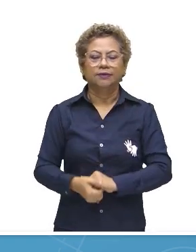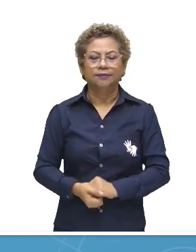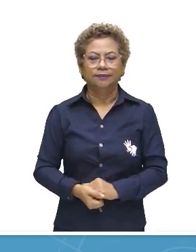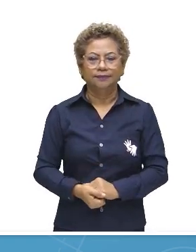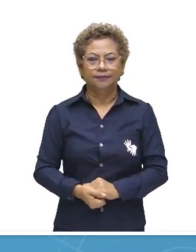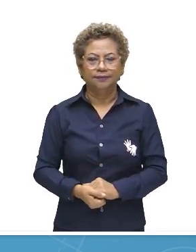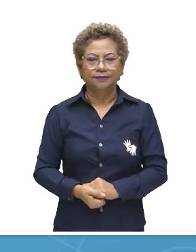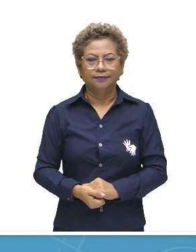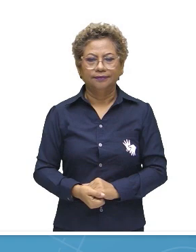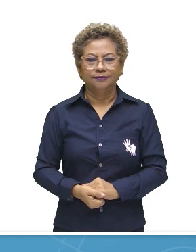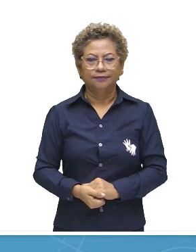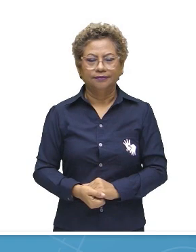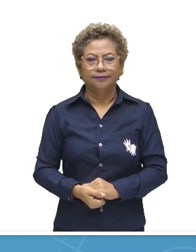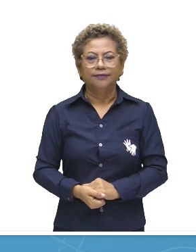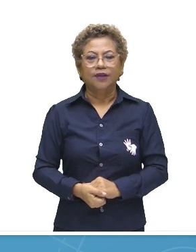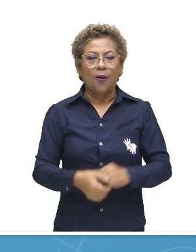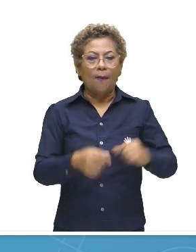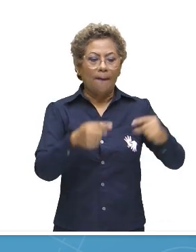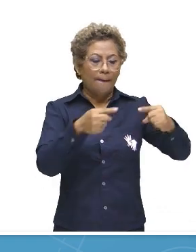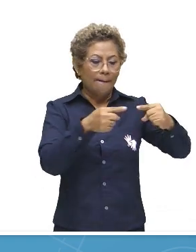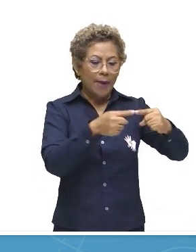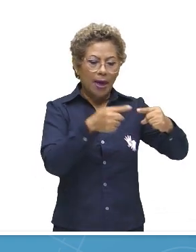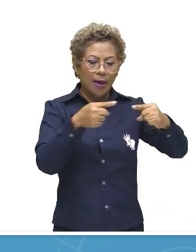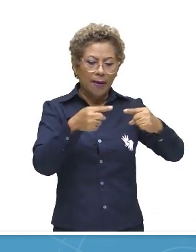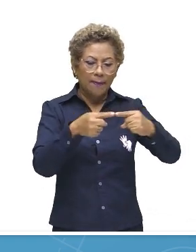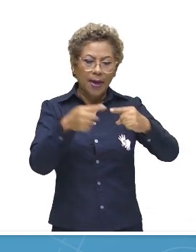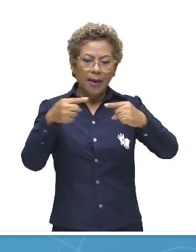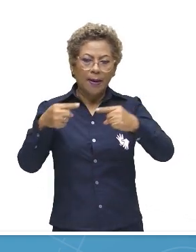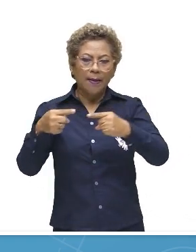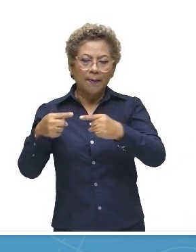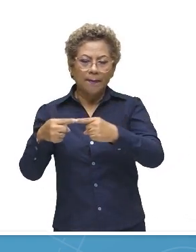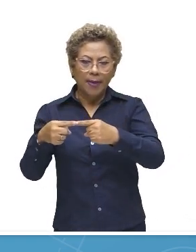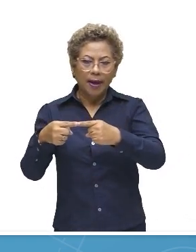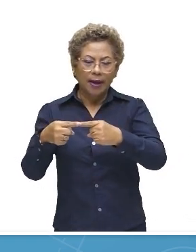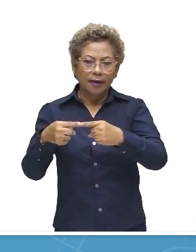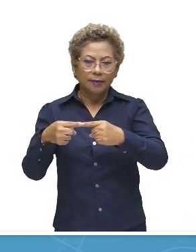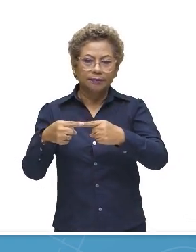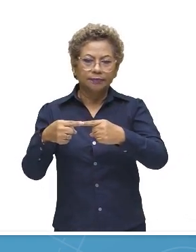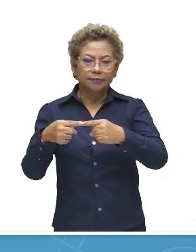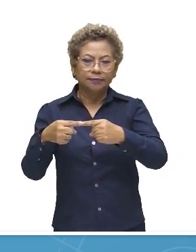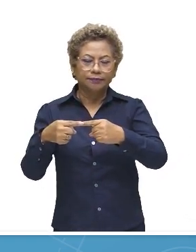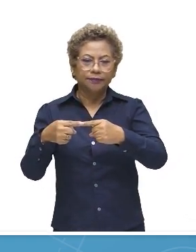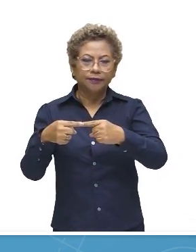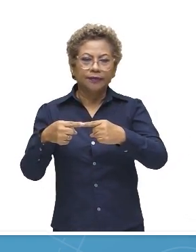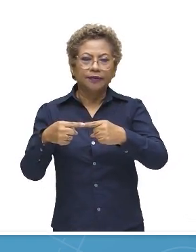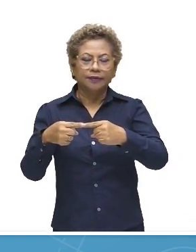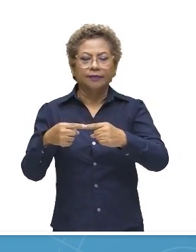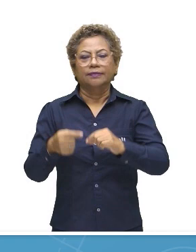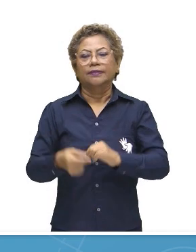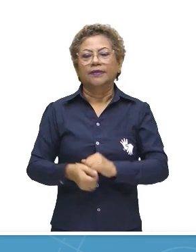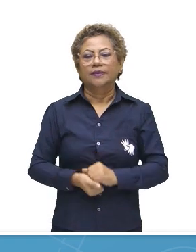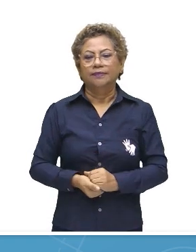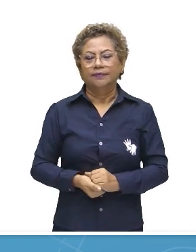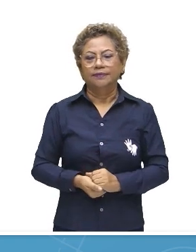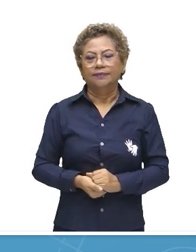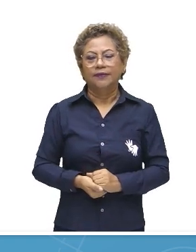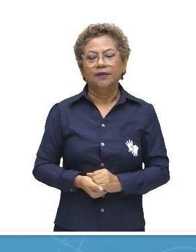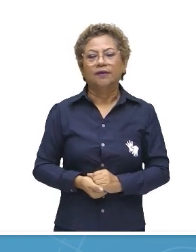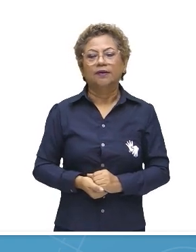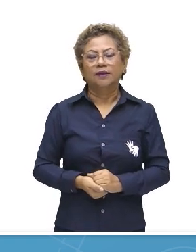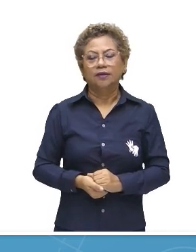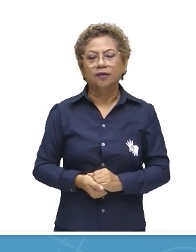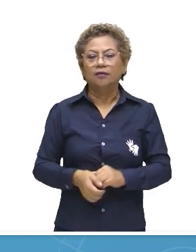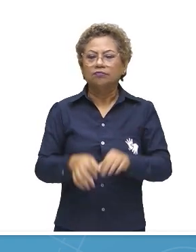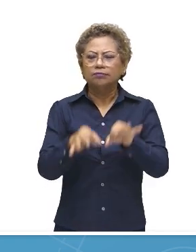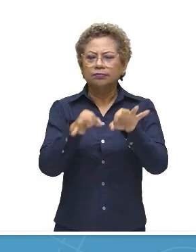cima, 4. 4 partes rosa pintada, né? De um total de 16. Então, 4 sobre 16